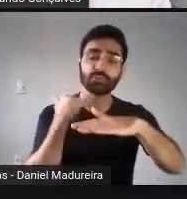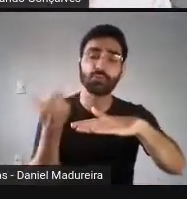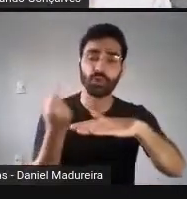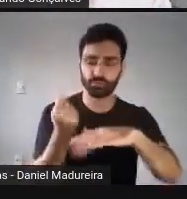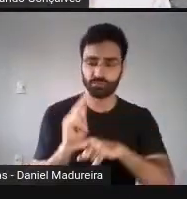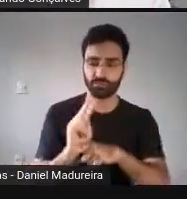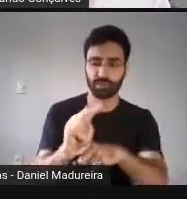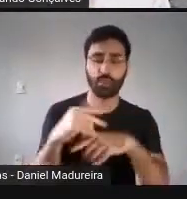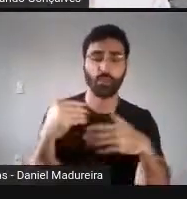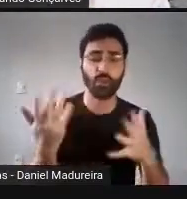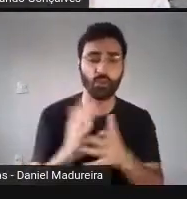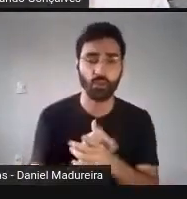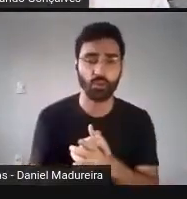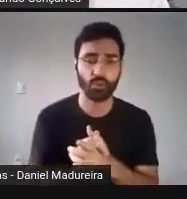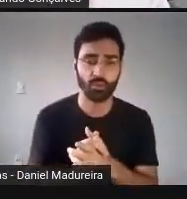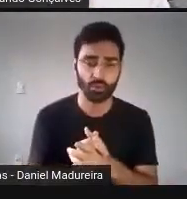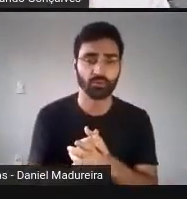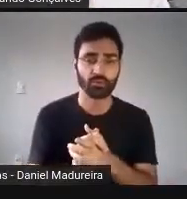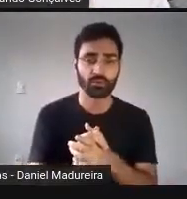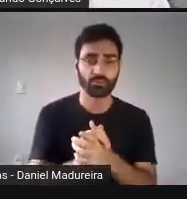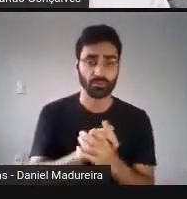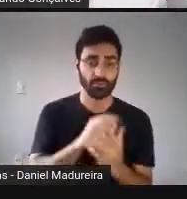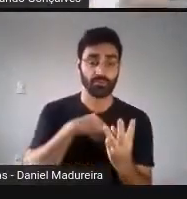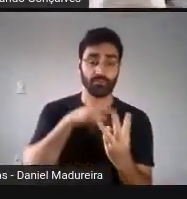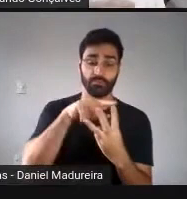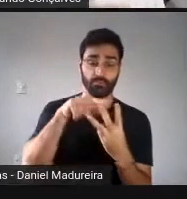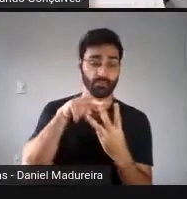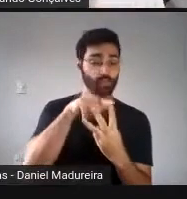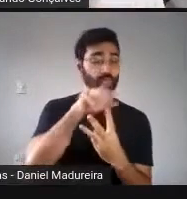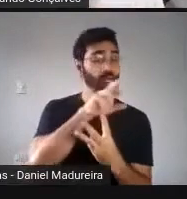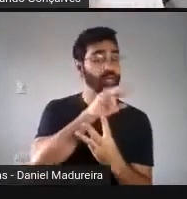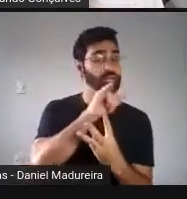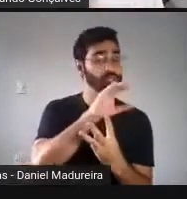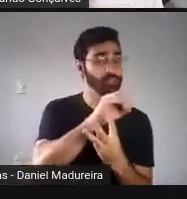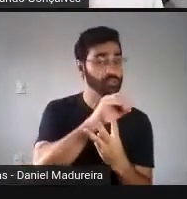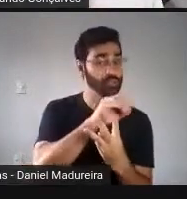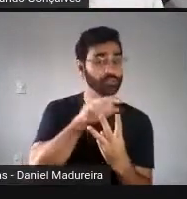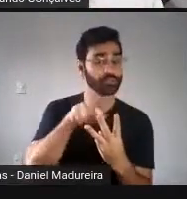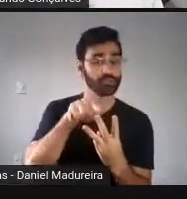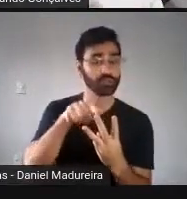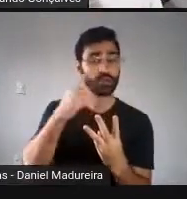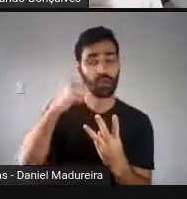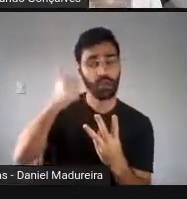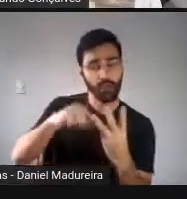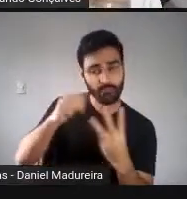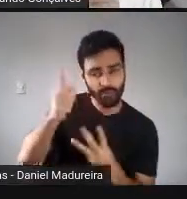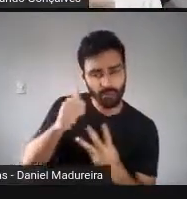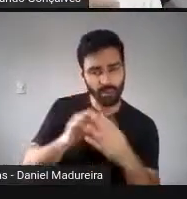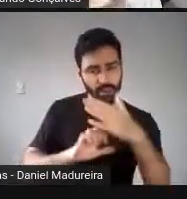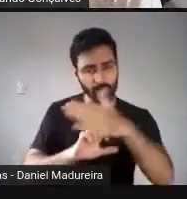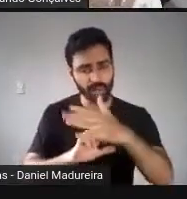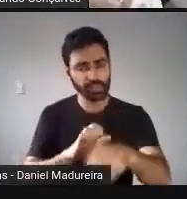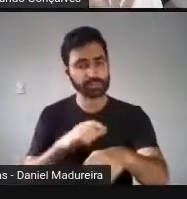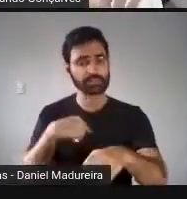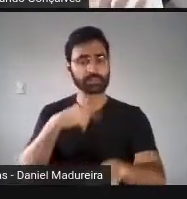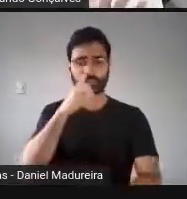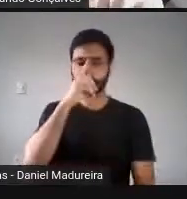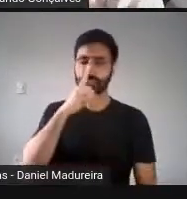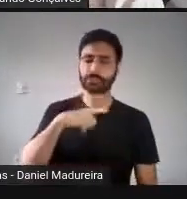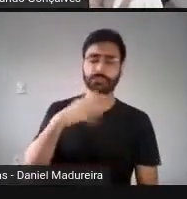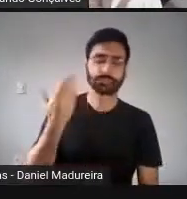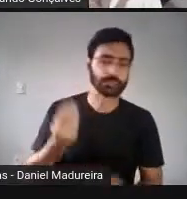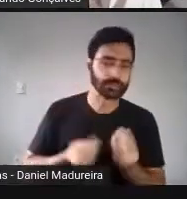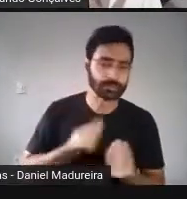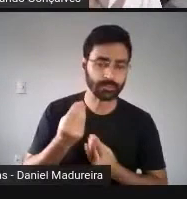um pilar que eu acabei de falar aqui que é importante é o risco. Então, a gente tem que mensurar isso, tá bom? Então, quando eu faço um CDB, eu estou